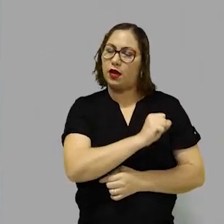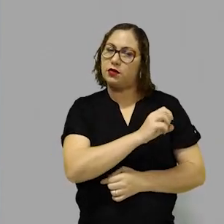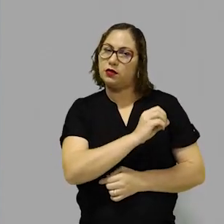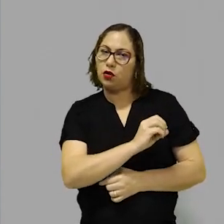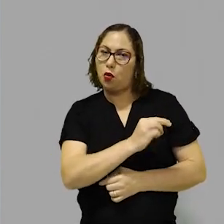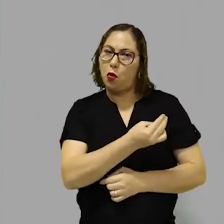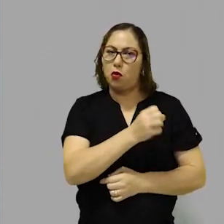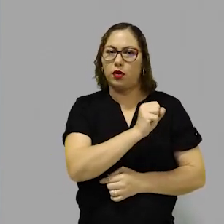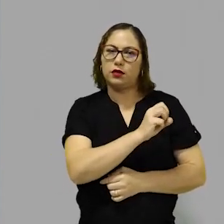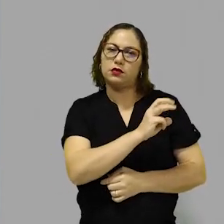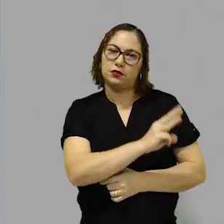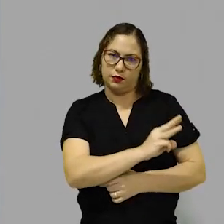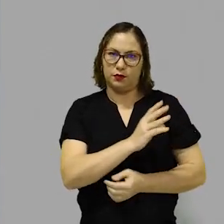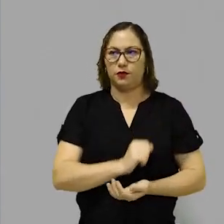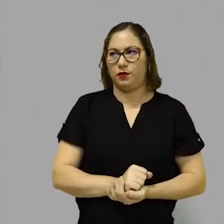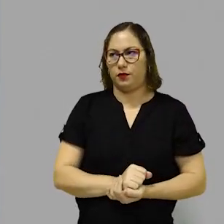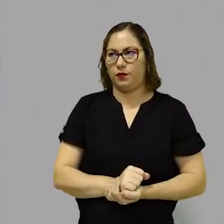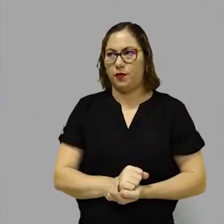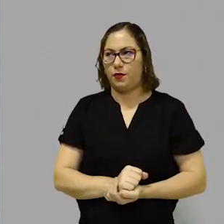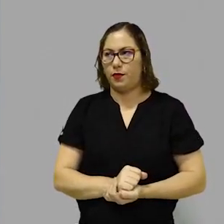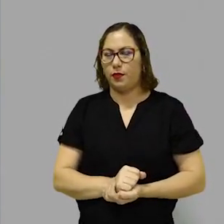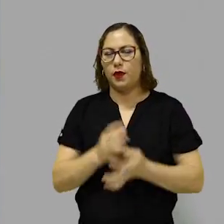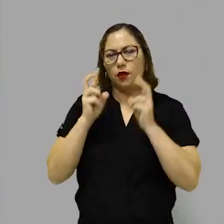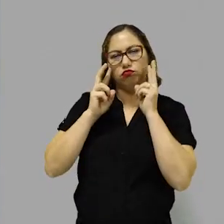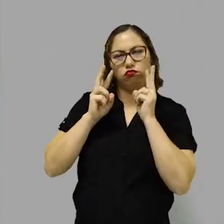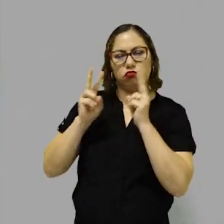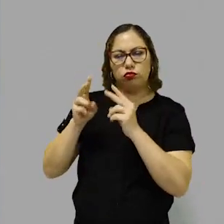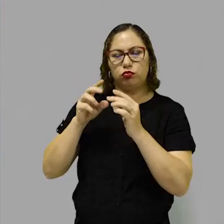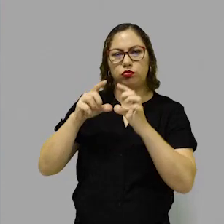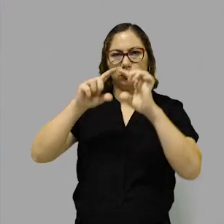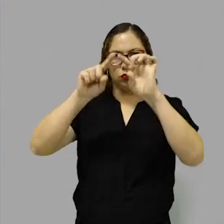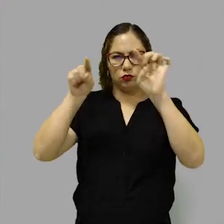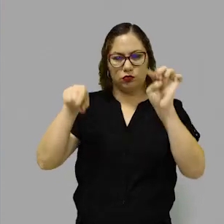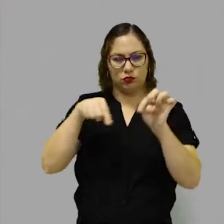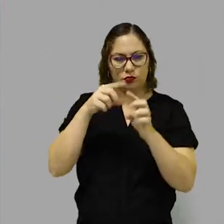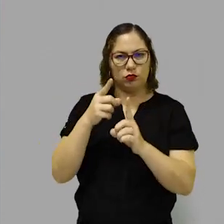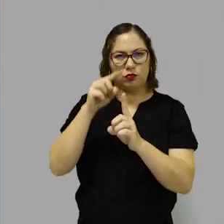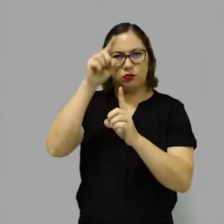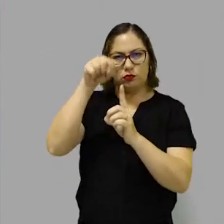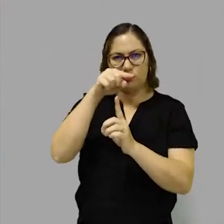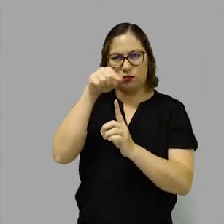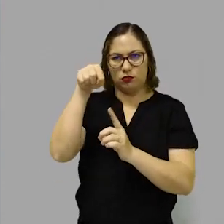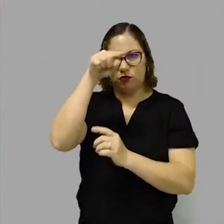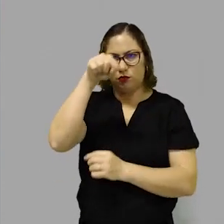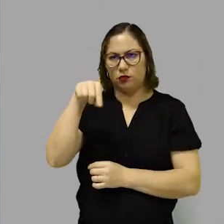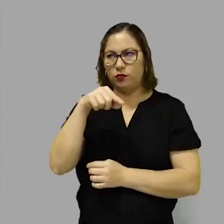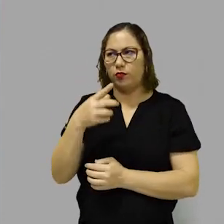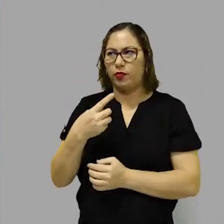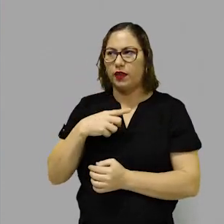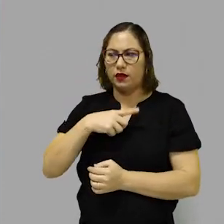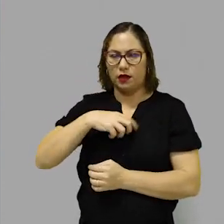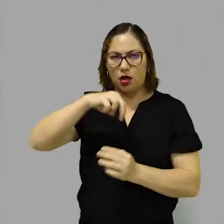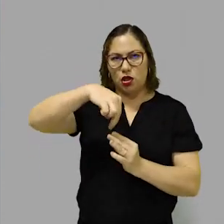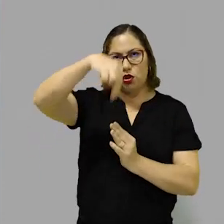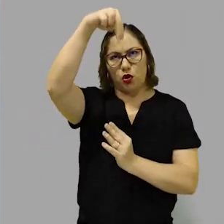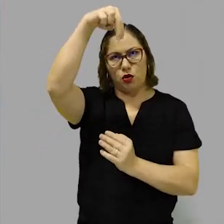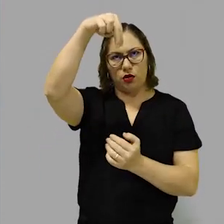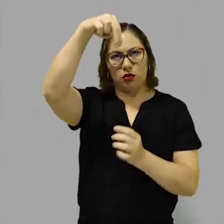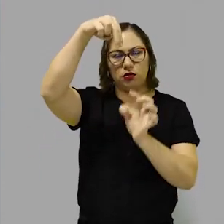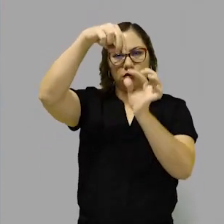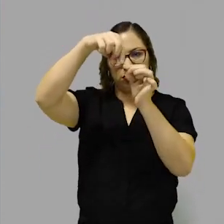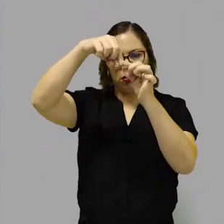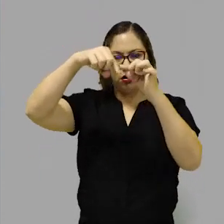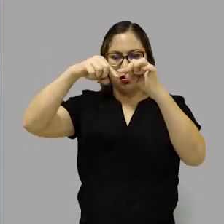SO ou SW. Acompanha comigo na rosa dos ventos. Então, temos o norte, o sul,